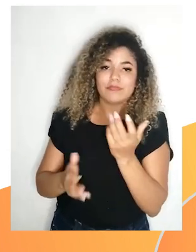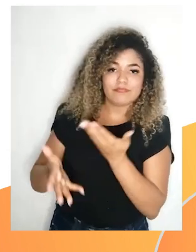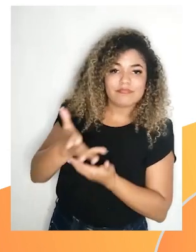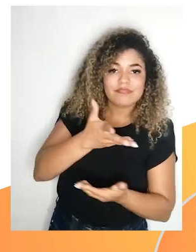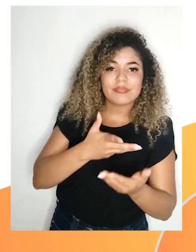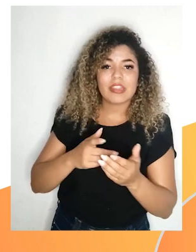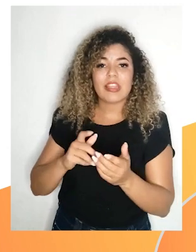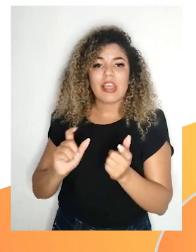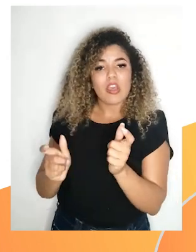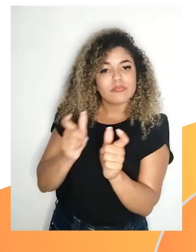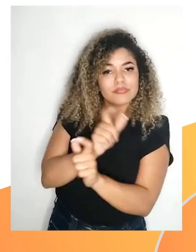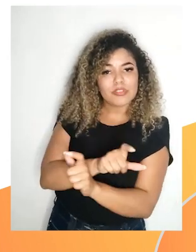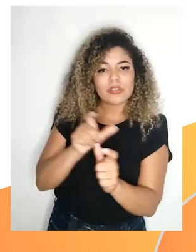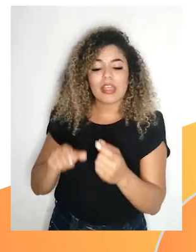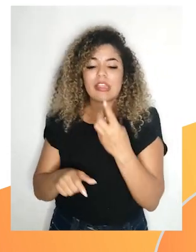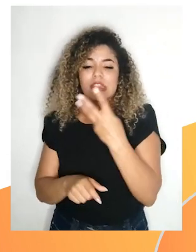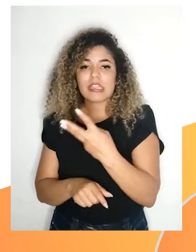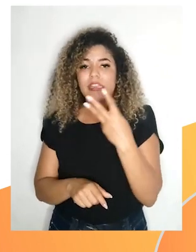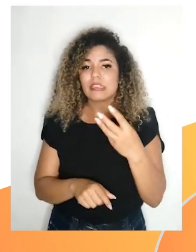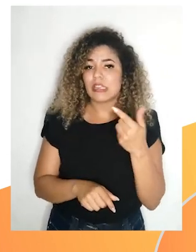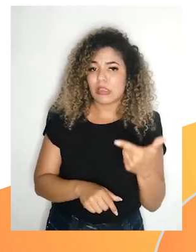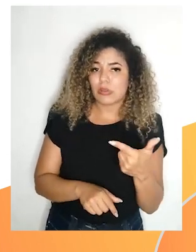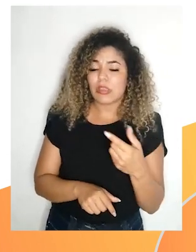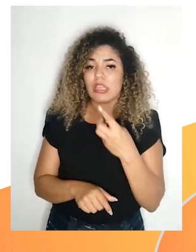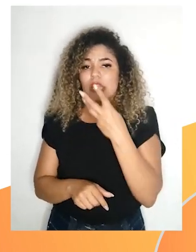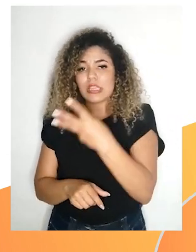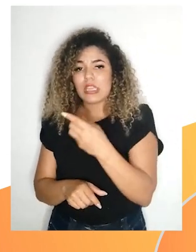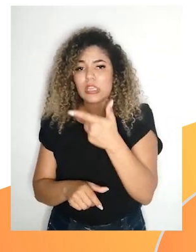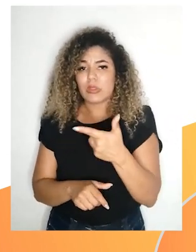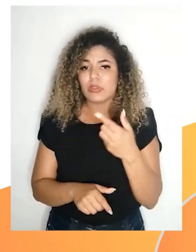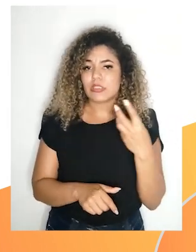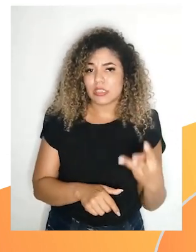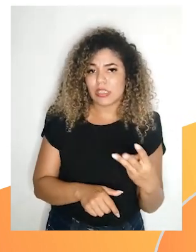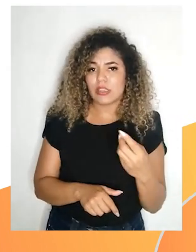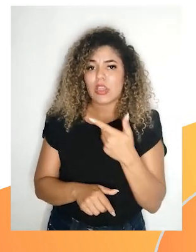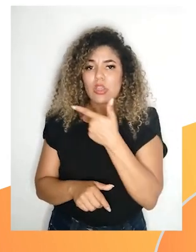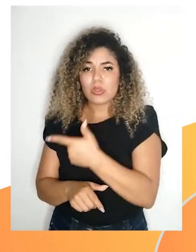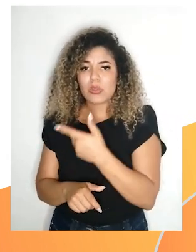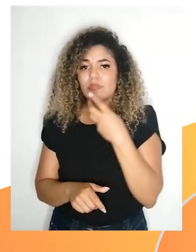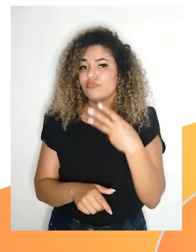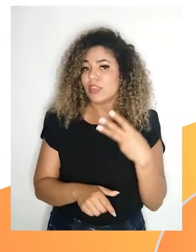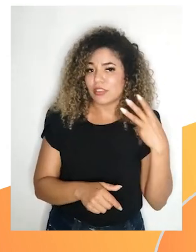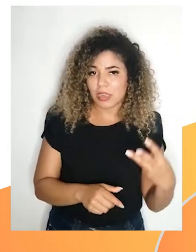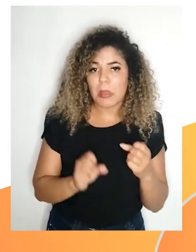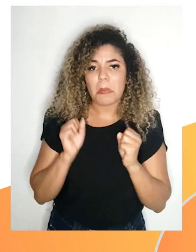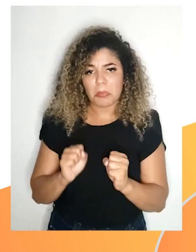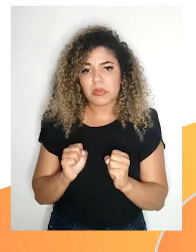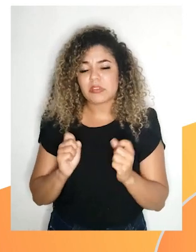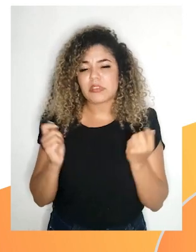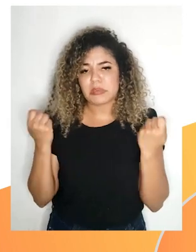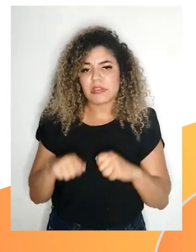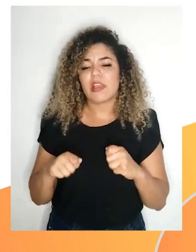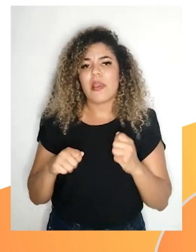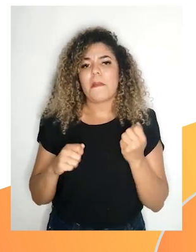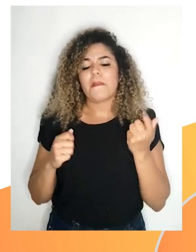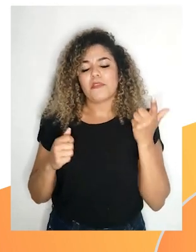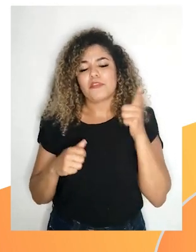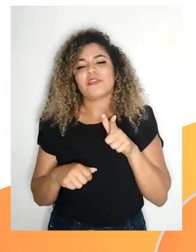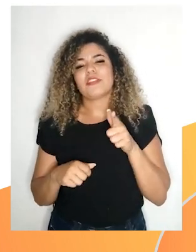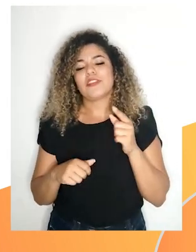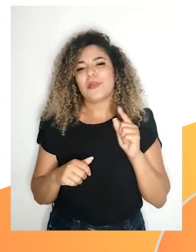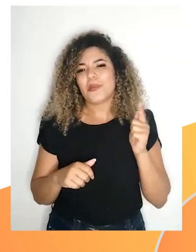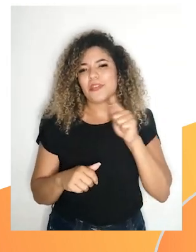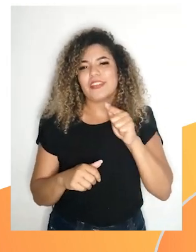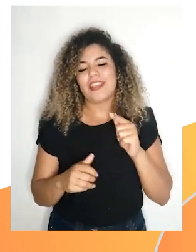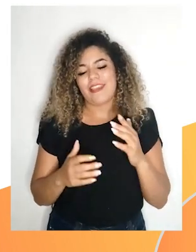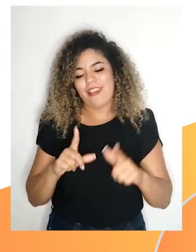aqui. 3, 3, 2, 3, 2, 3, 2, 3, 3. São as possibilidades possíveis para quem quer ganhar